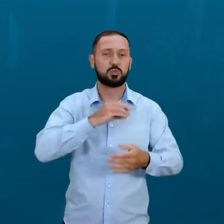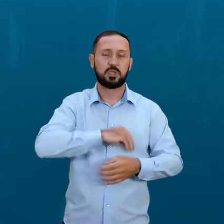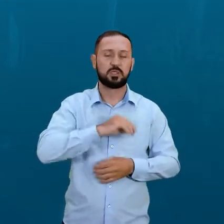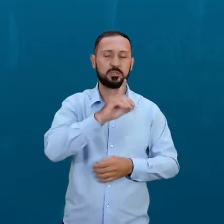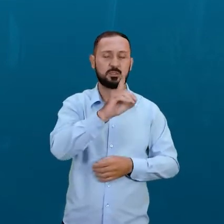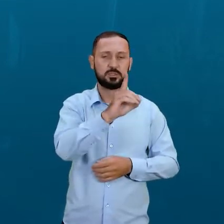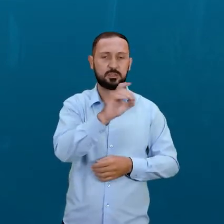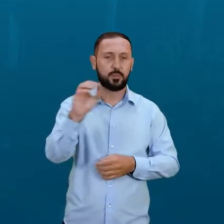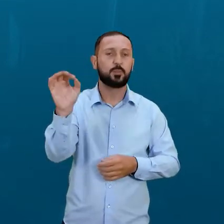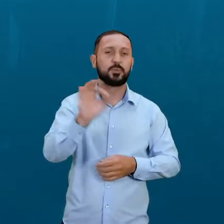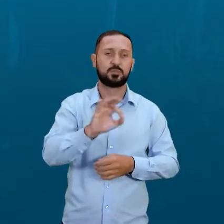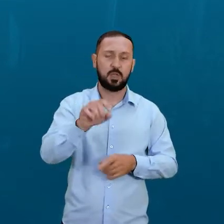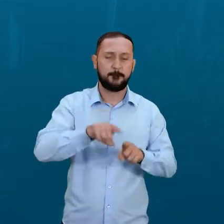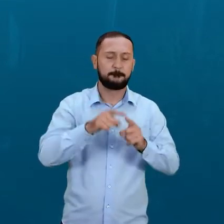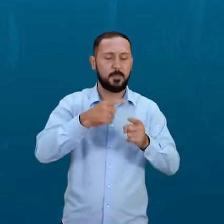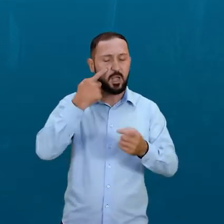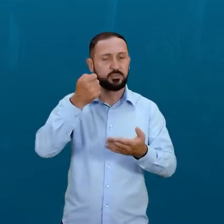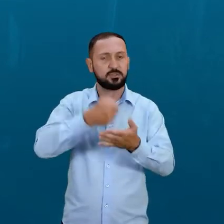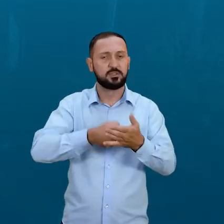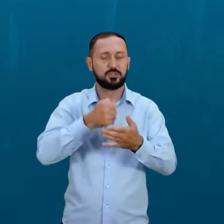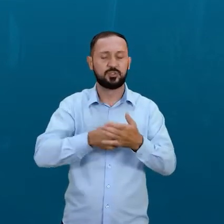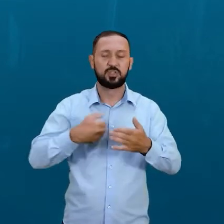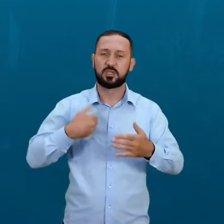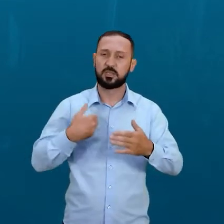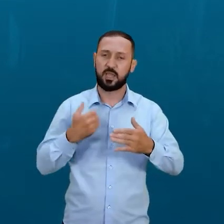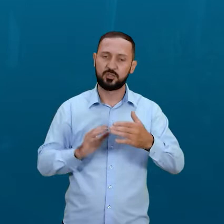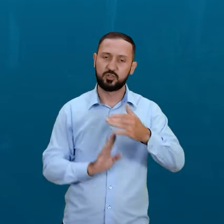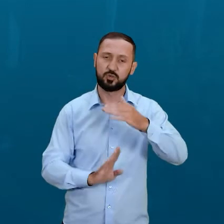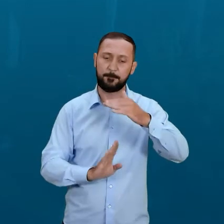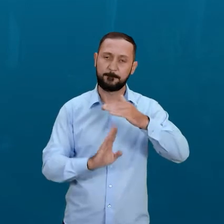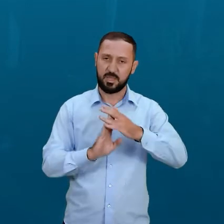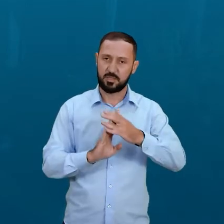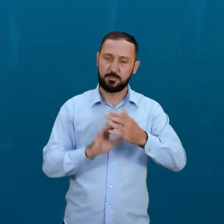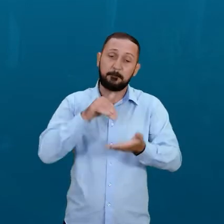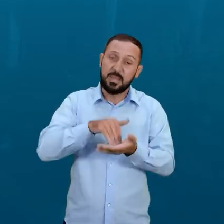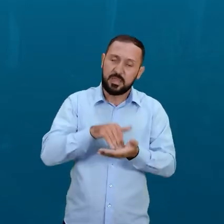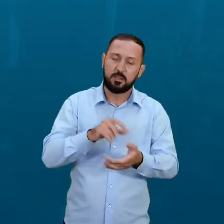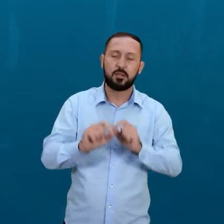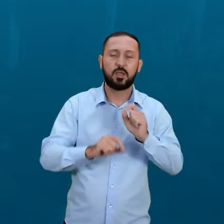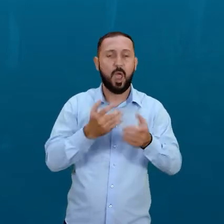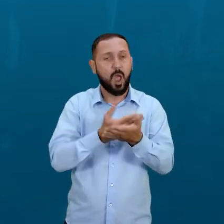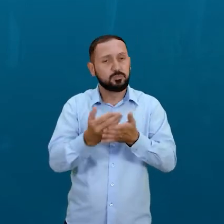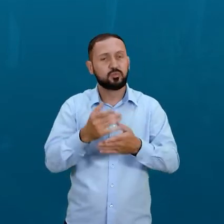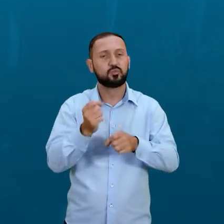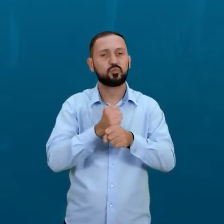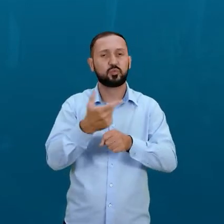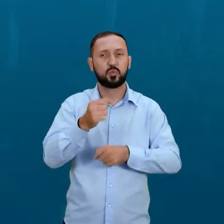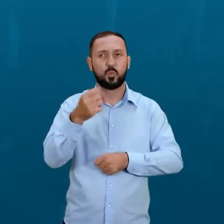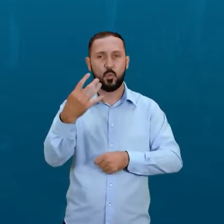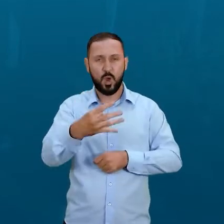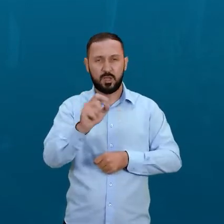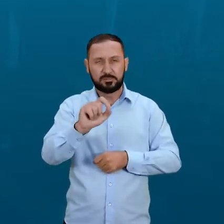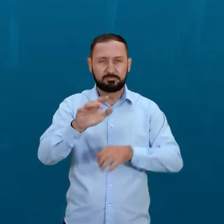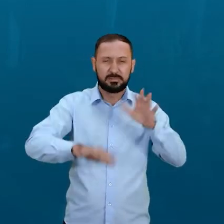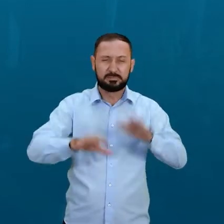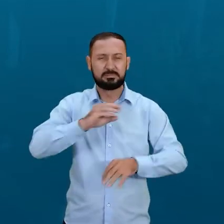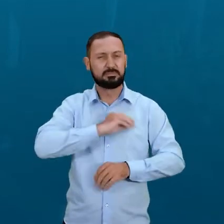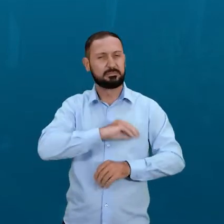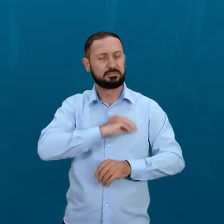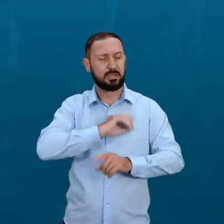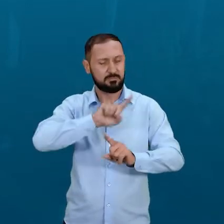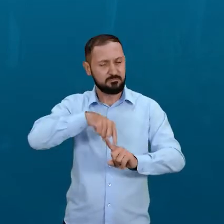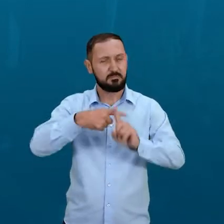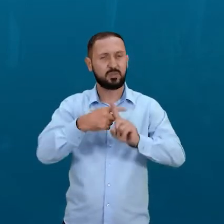garantida, desde que cumpridos os requisitos de idade mínima propostos. A partir de 2004, 60% da média